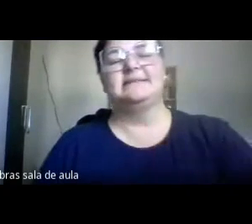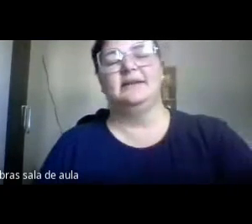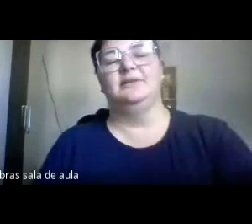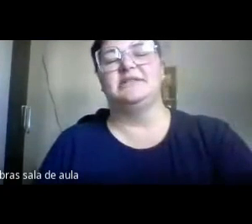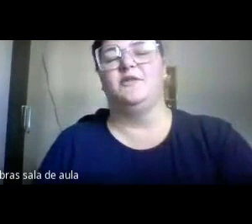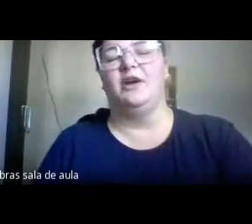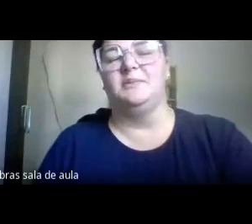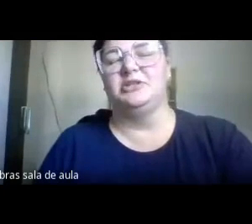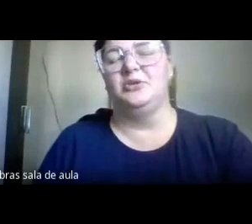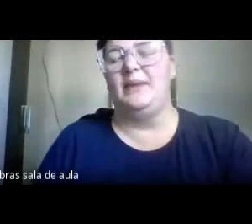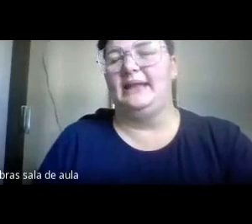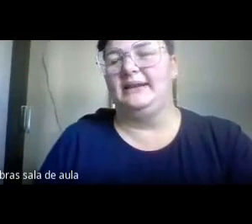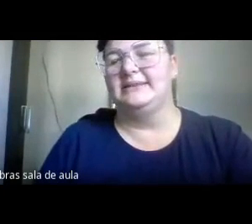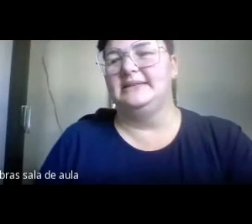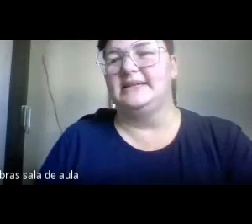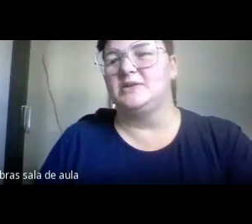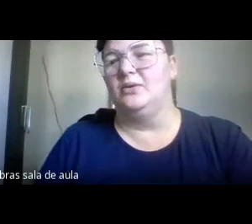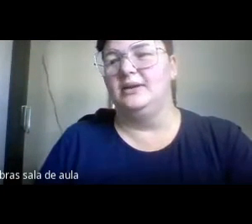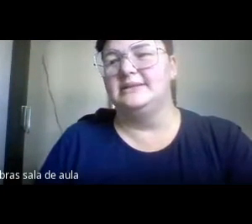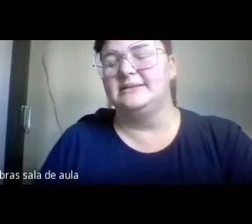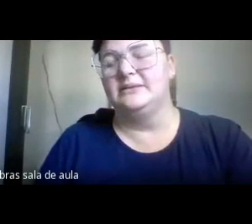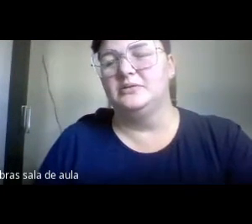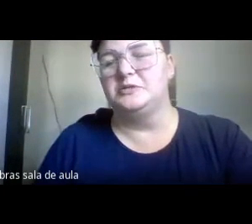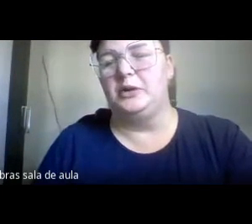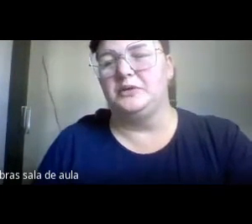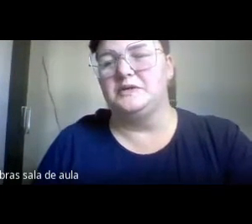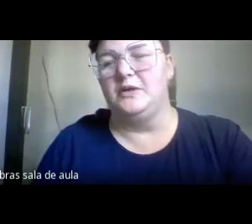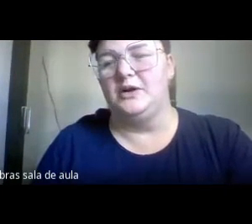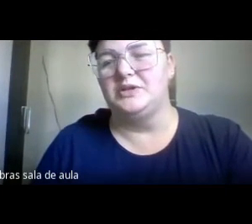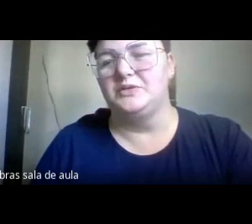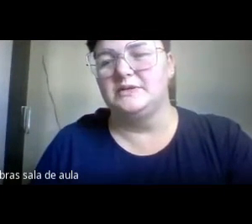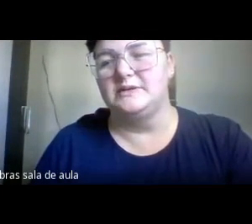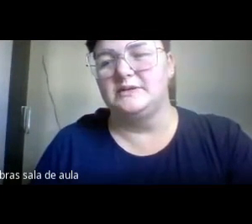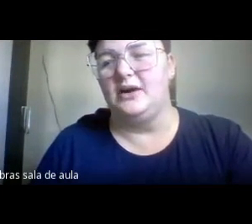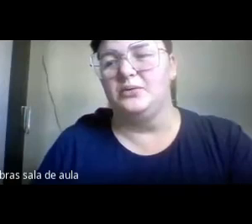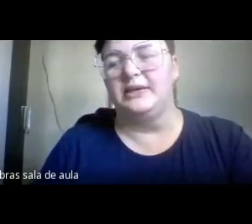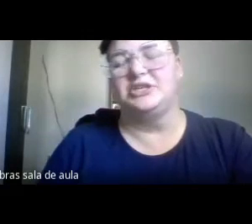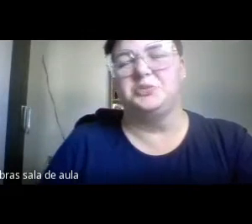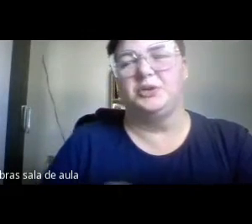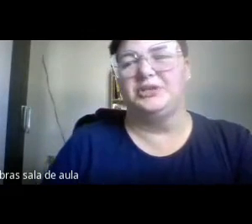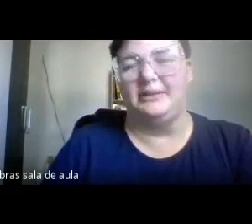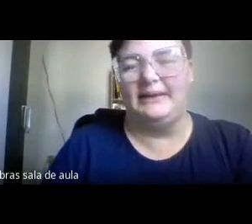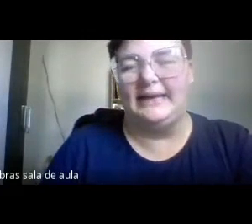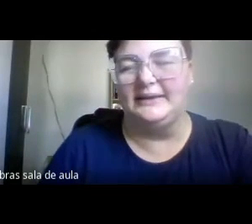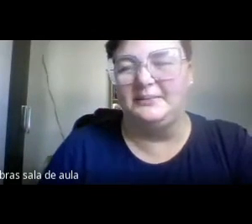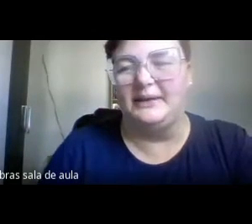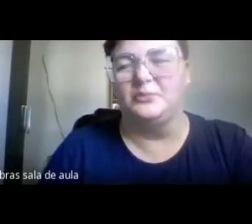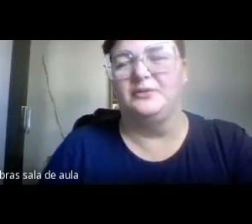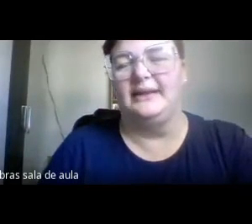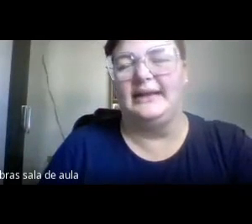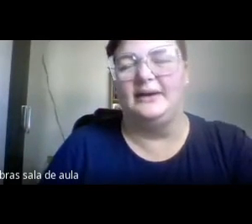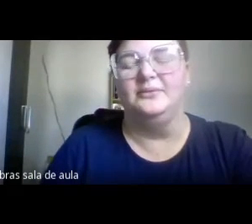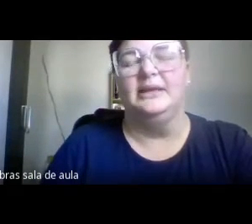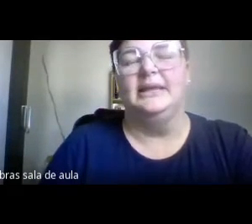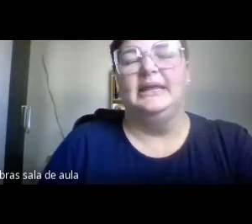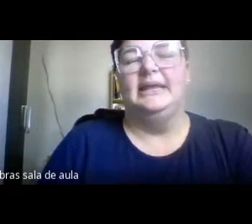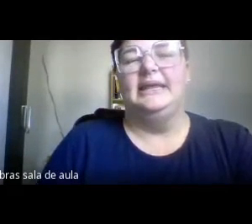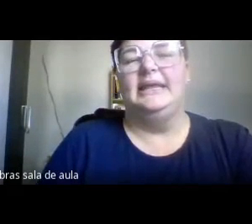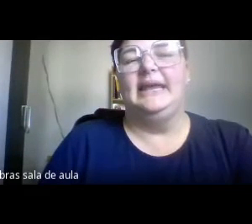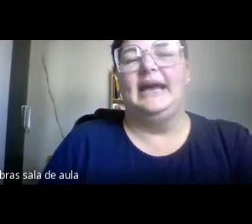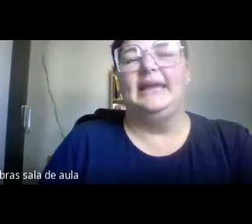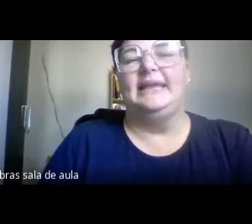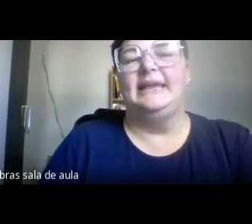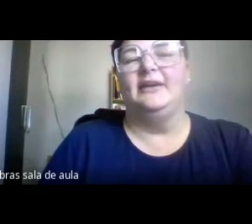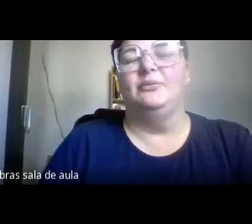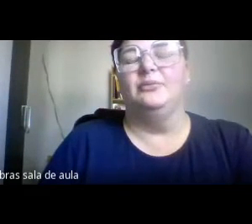A questão das formas geométricas e das cores, com os blocos lógicos, é algo que a gente pode trabalhar também, muito legal.